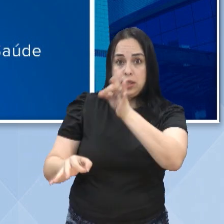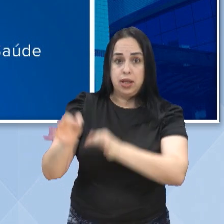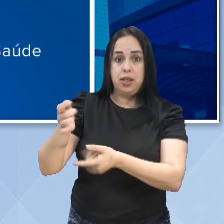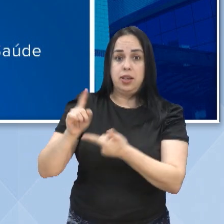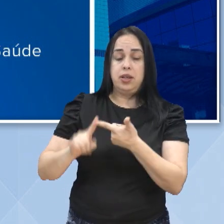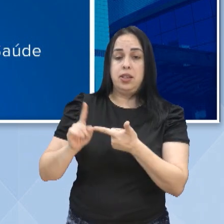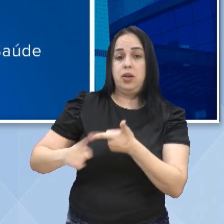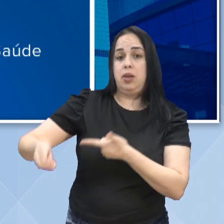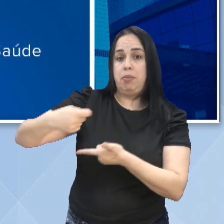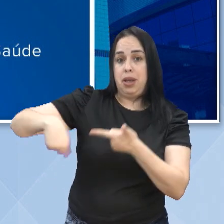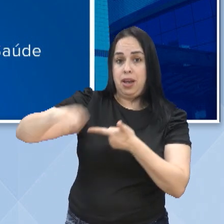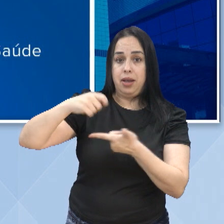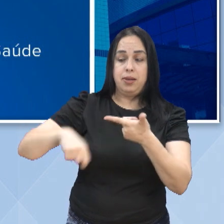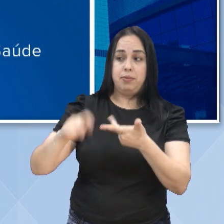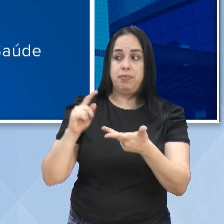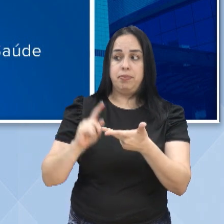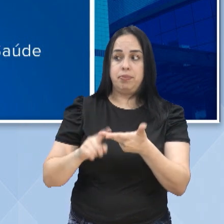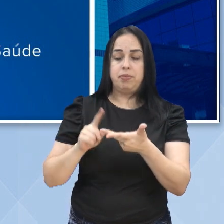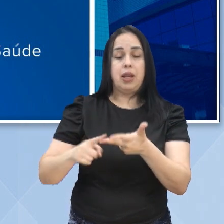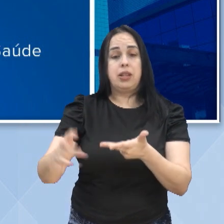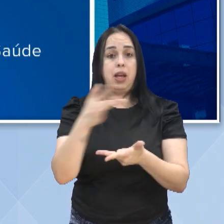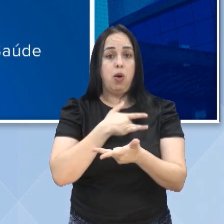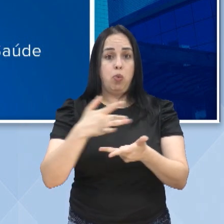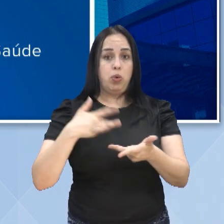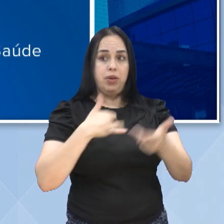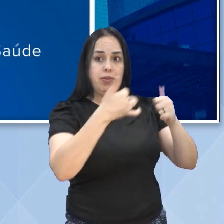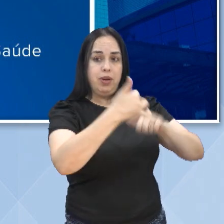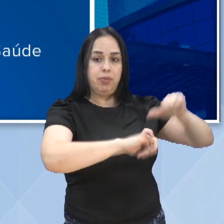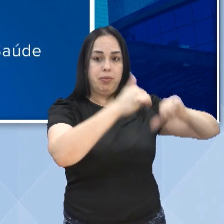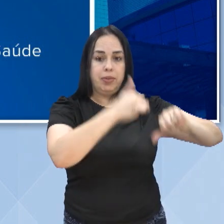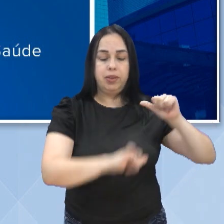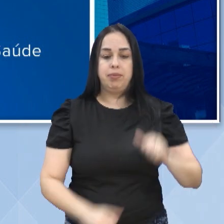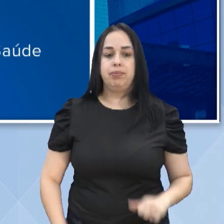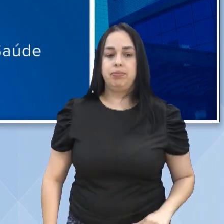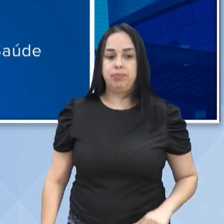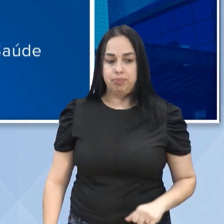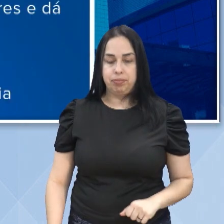Justiça, Economia e Saúde.